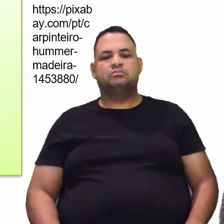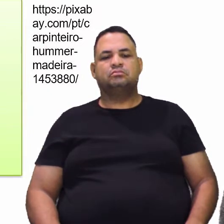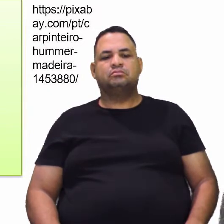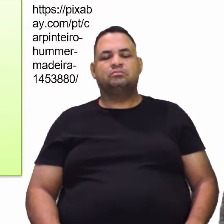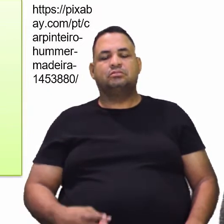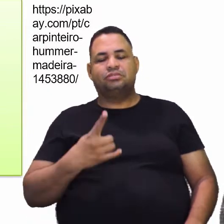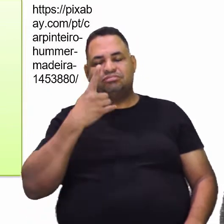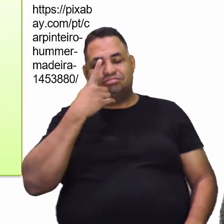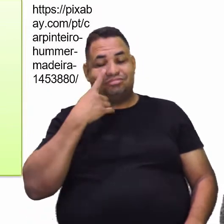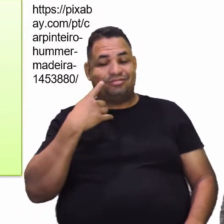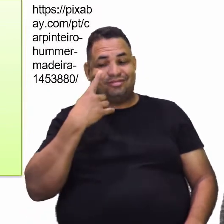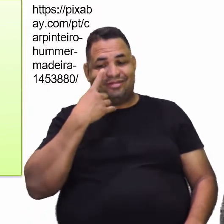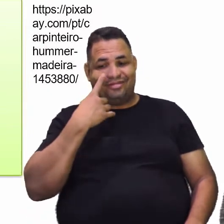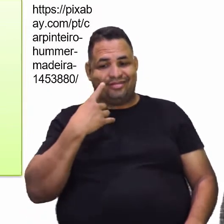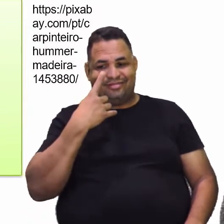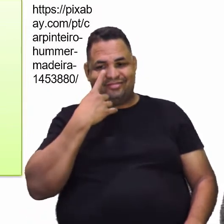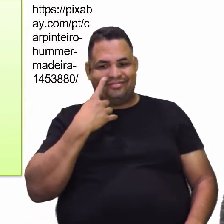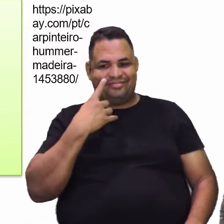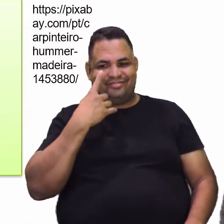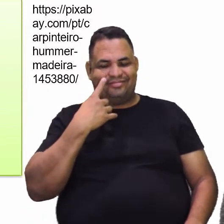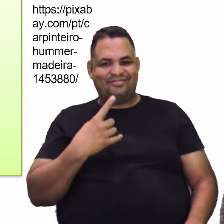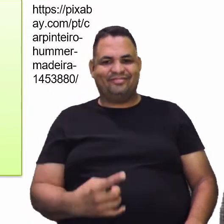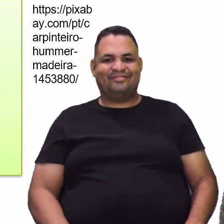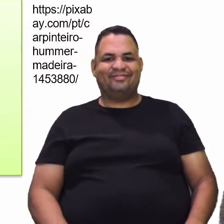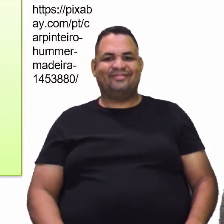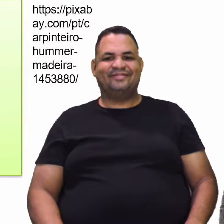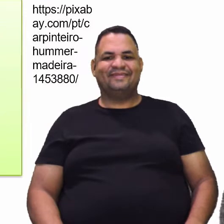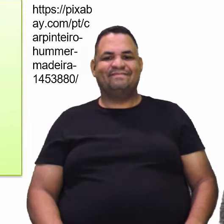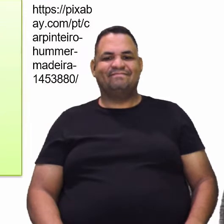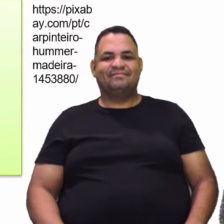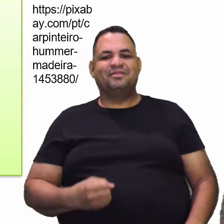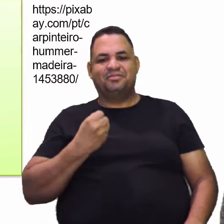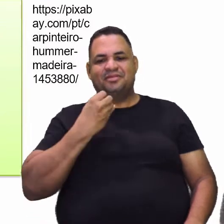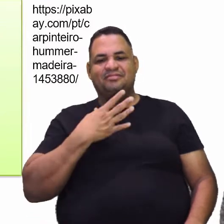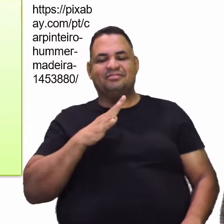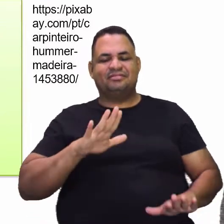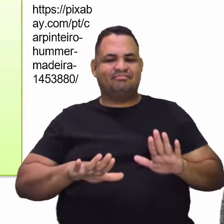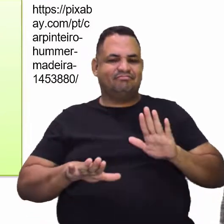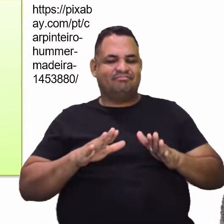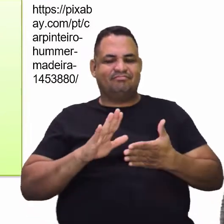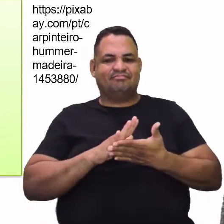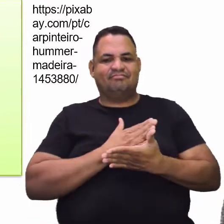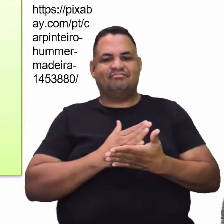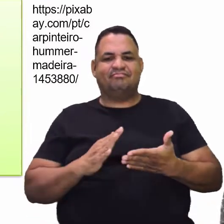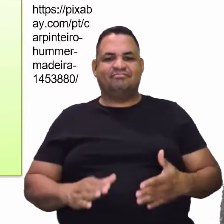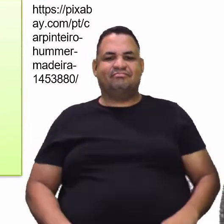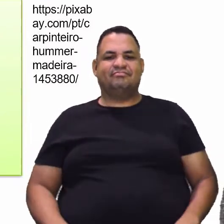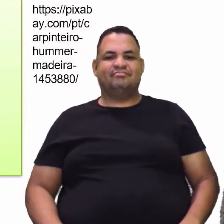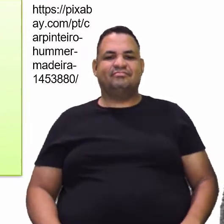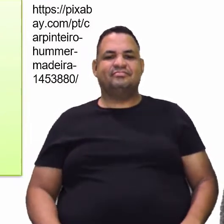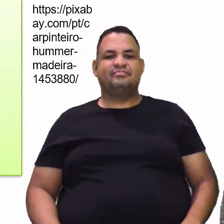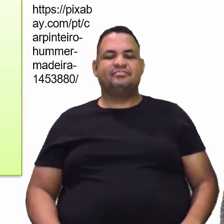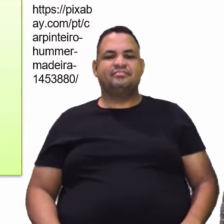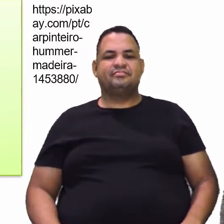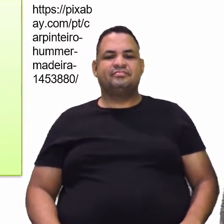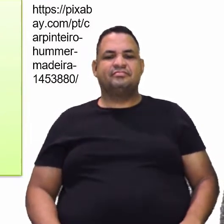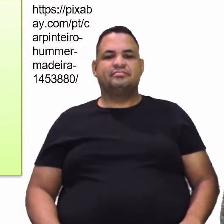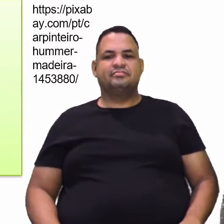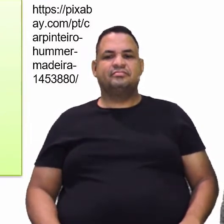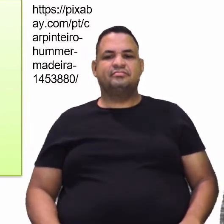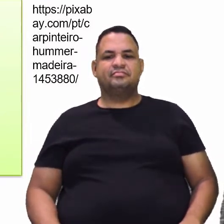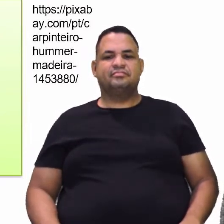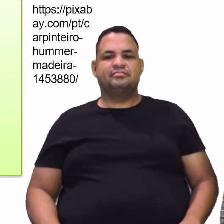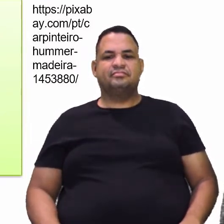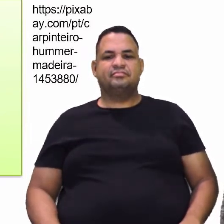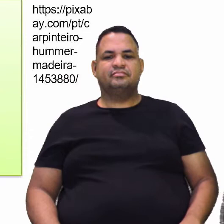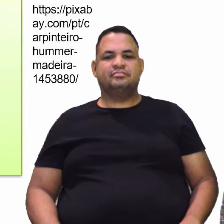é chorar. Cries, né? Às vezes é bom, né? Às vezes é bom. Vamos lá. Agora esse aqui, ó, presta atenção,